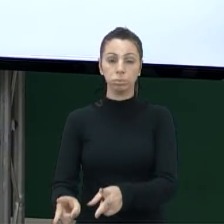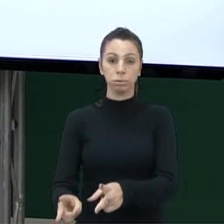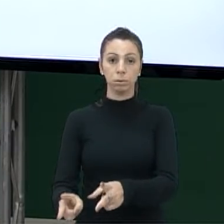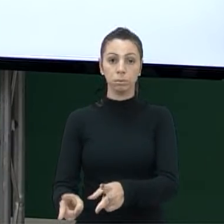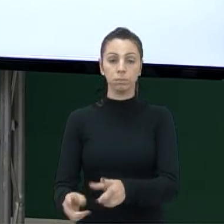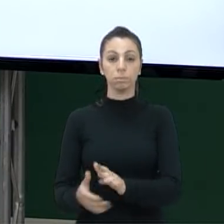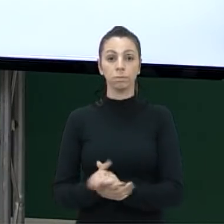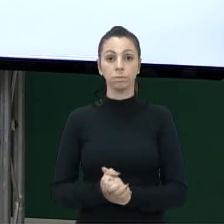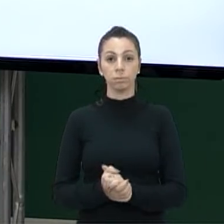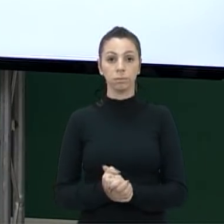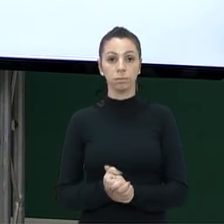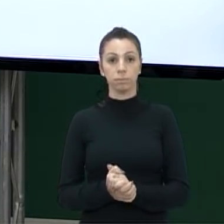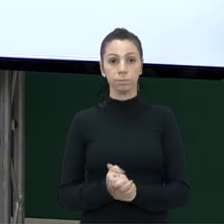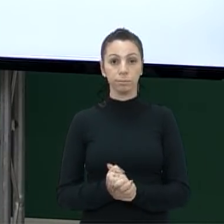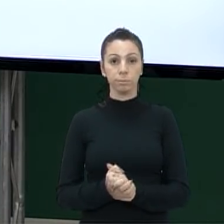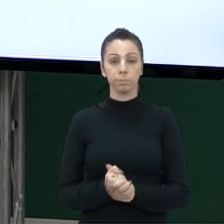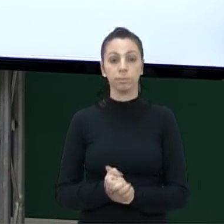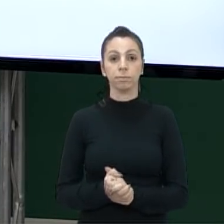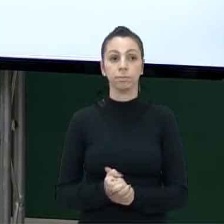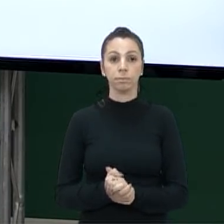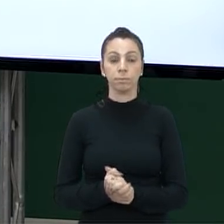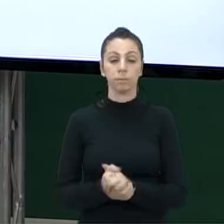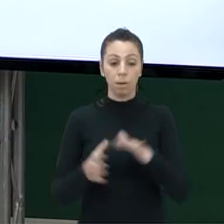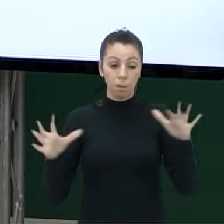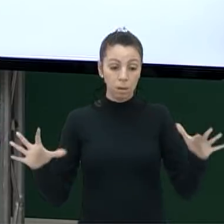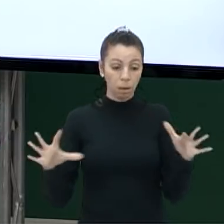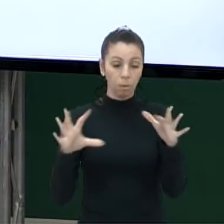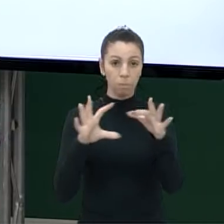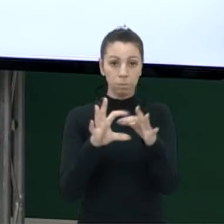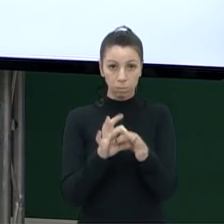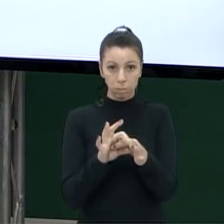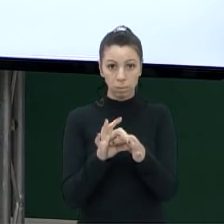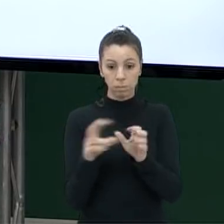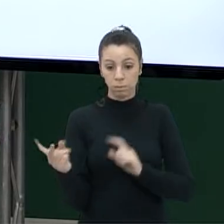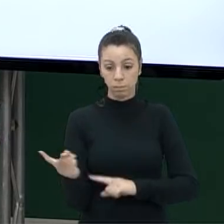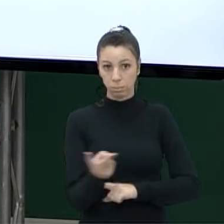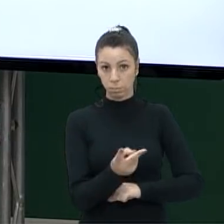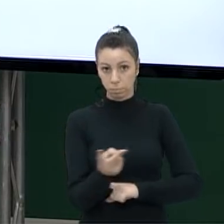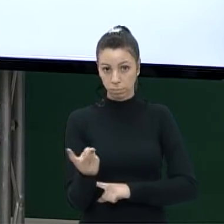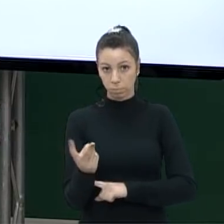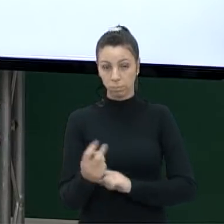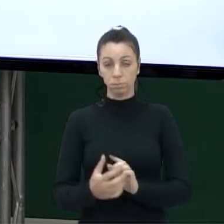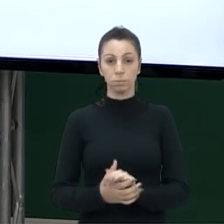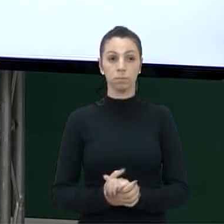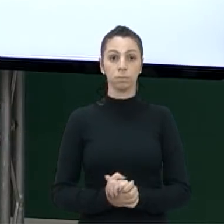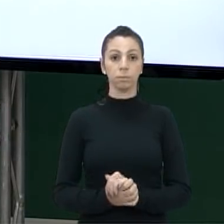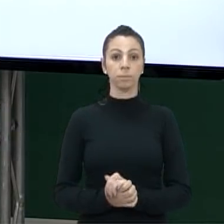por diante, beleza? E então existe essa conexão entre eles. Vamos lá então.